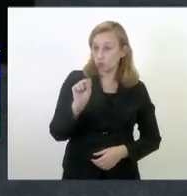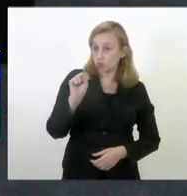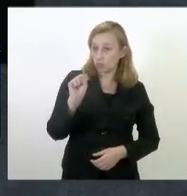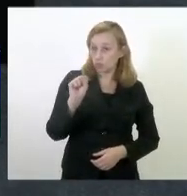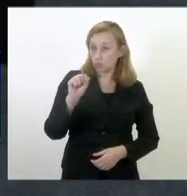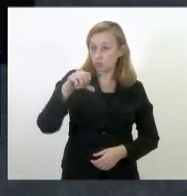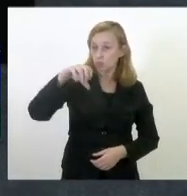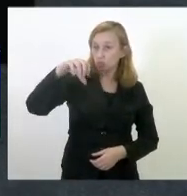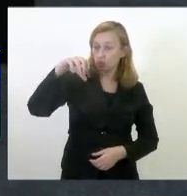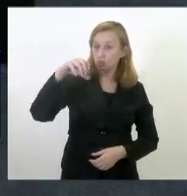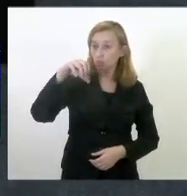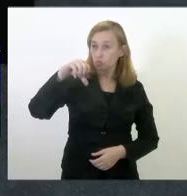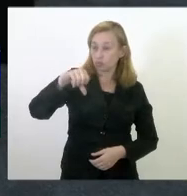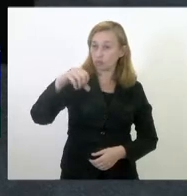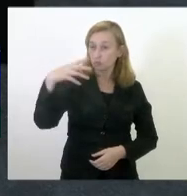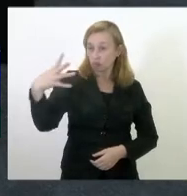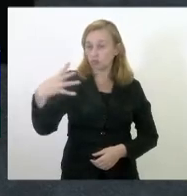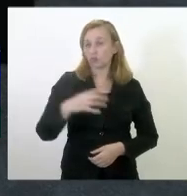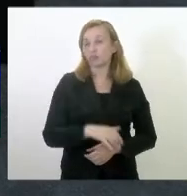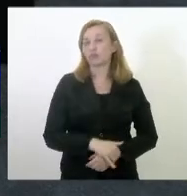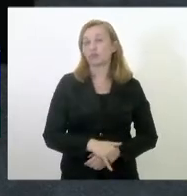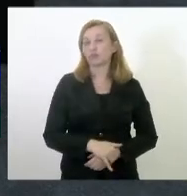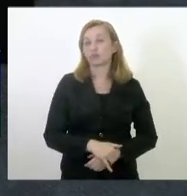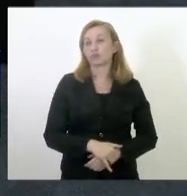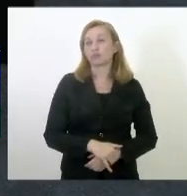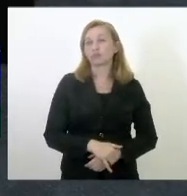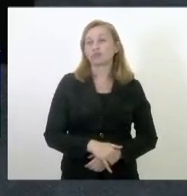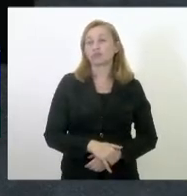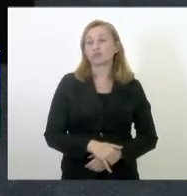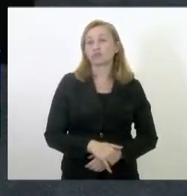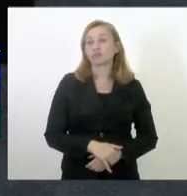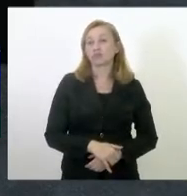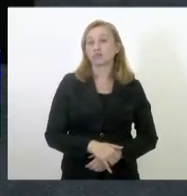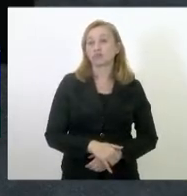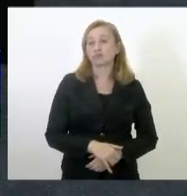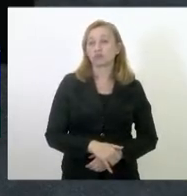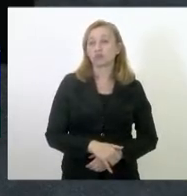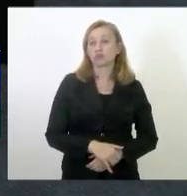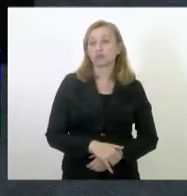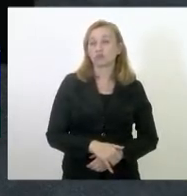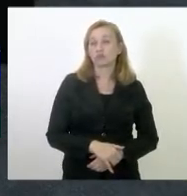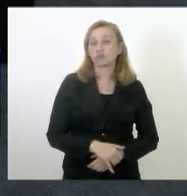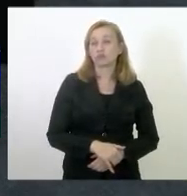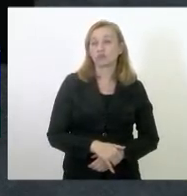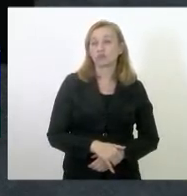de 94. Por via de consequência, senhor presidente,